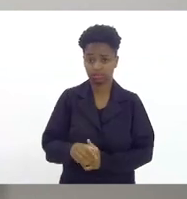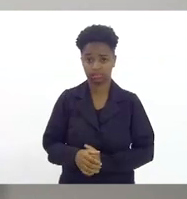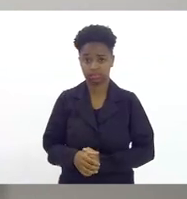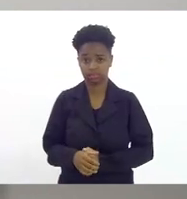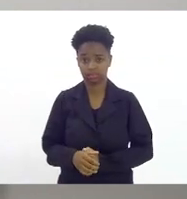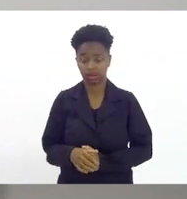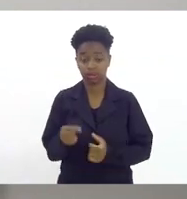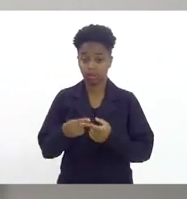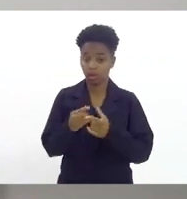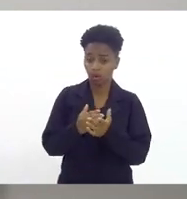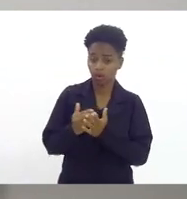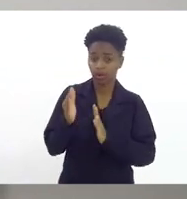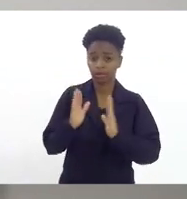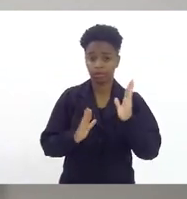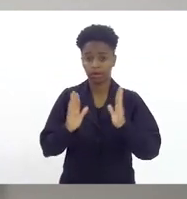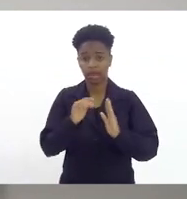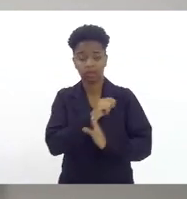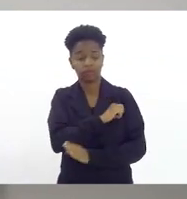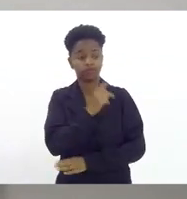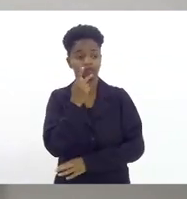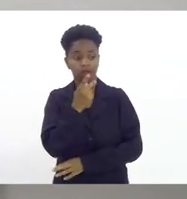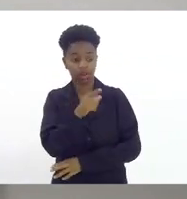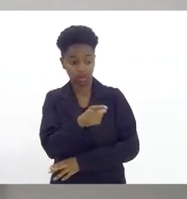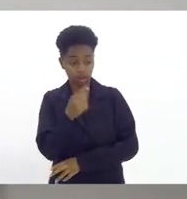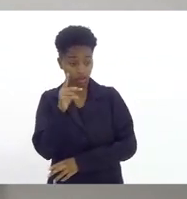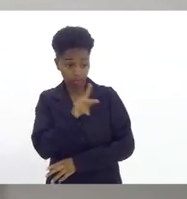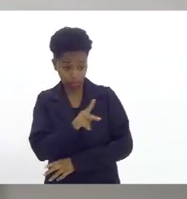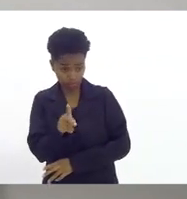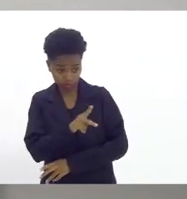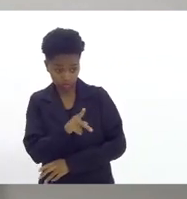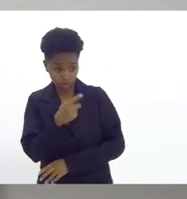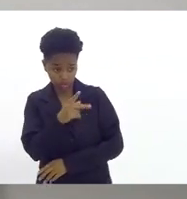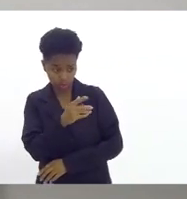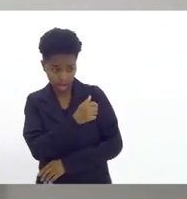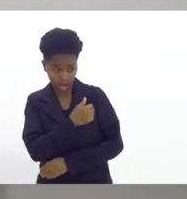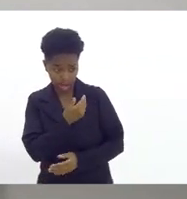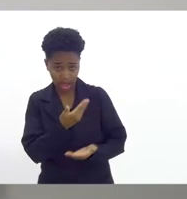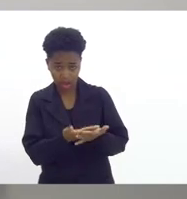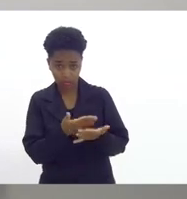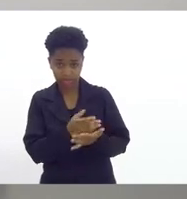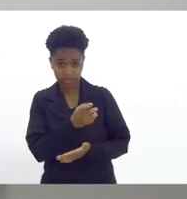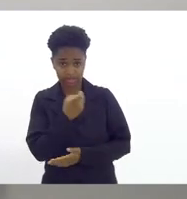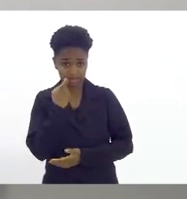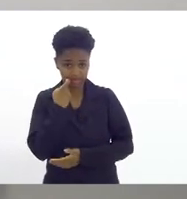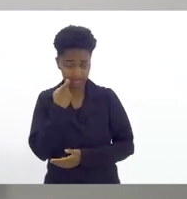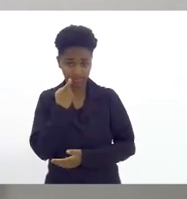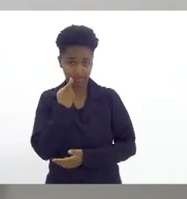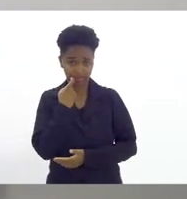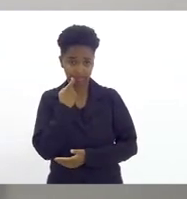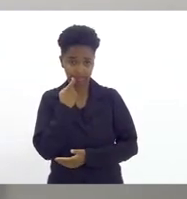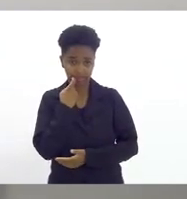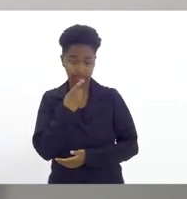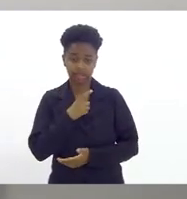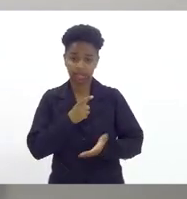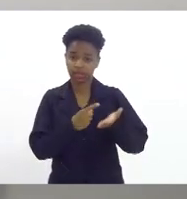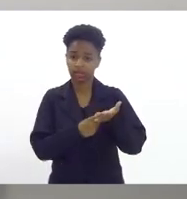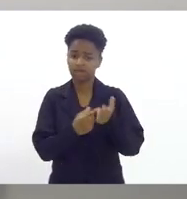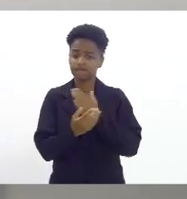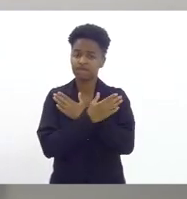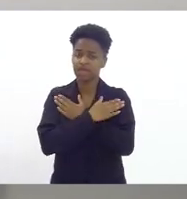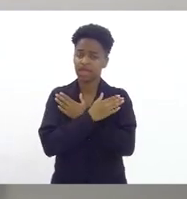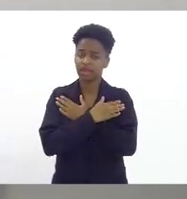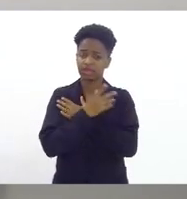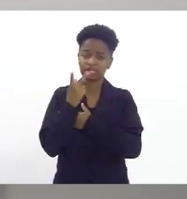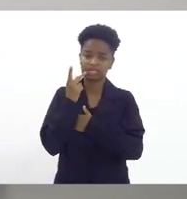quando começa o período o aluno vira e fala assim professor da tua aula de sexta-feira é aqui tá marcado feriado